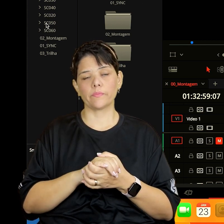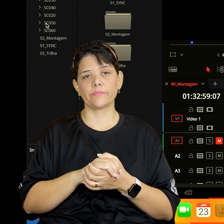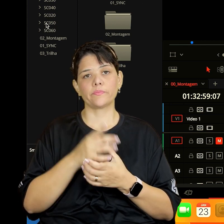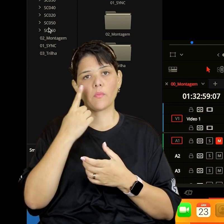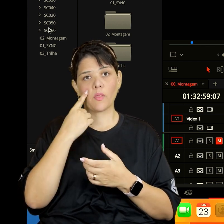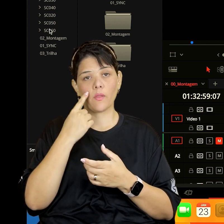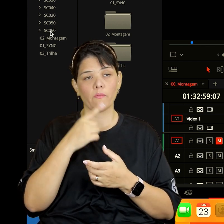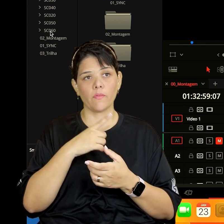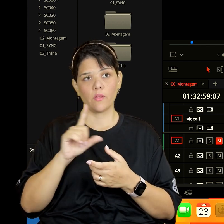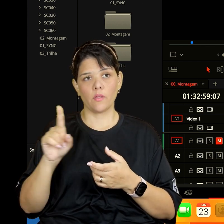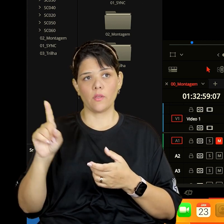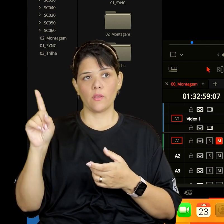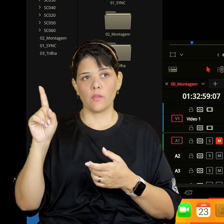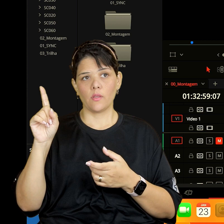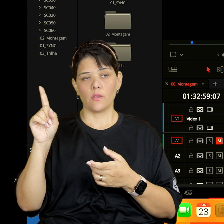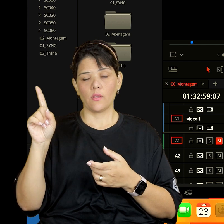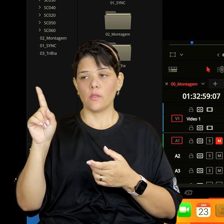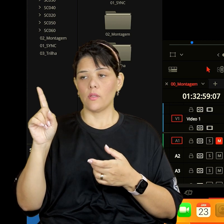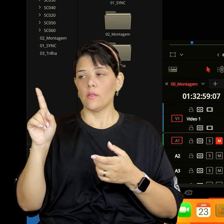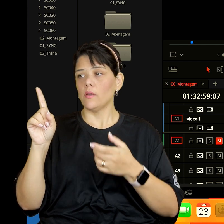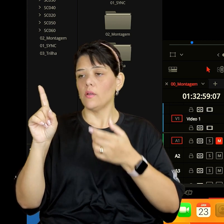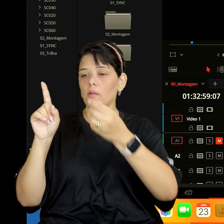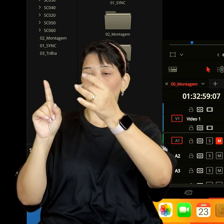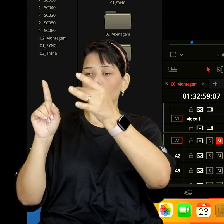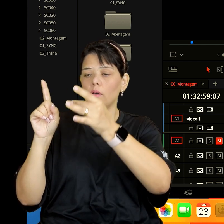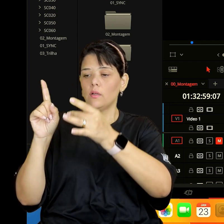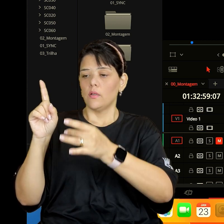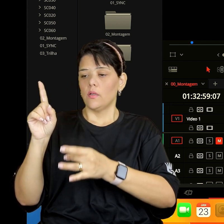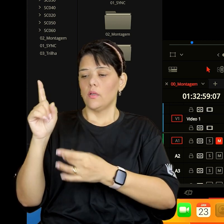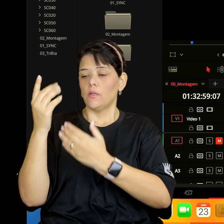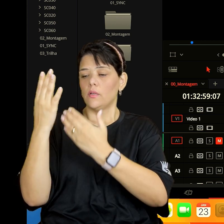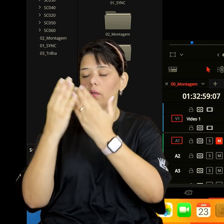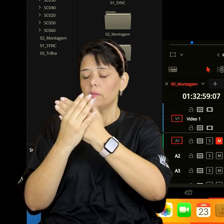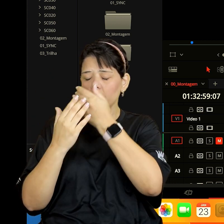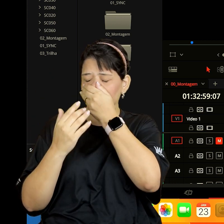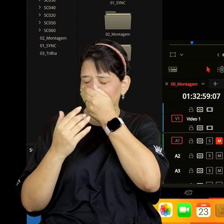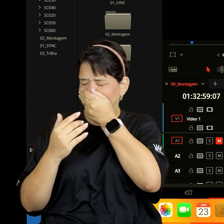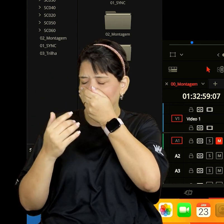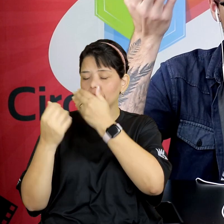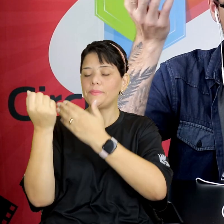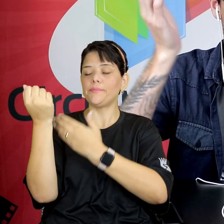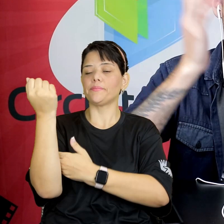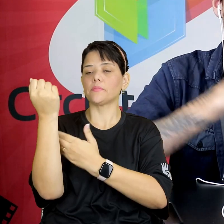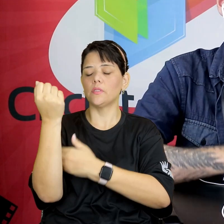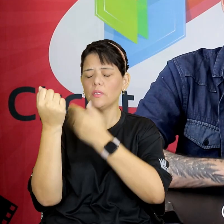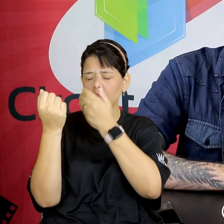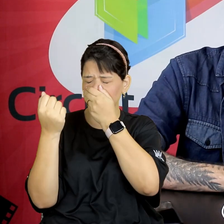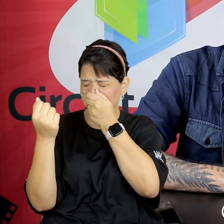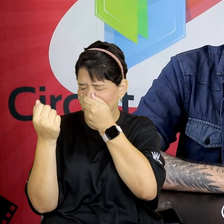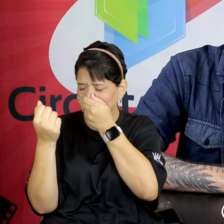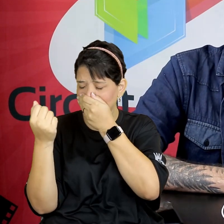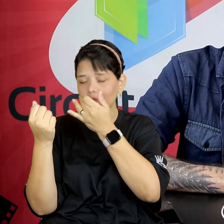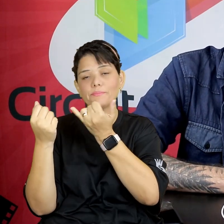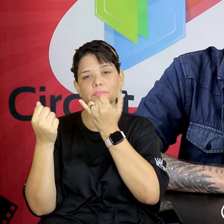infinitas pastas. Cada um tem o seu próprio jeito de organizar, sua lógica de